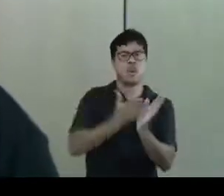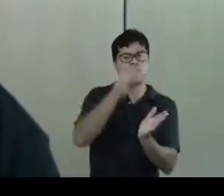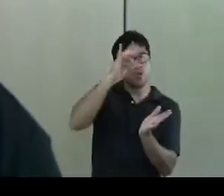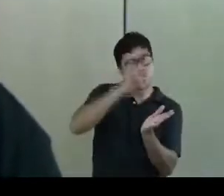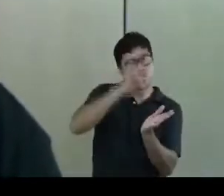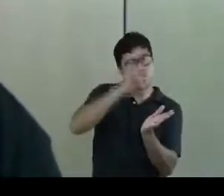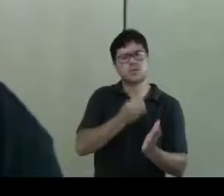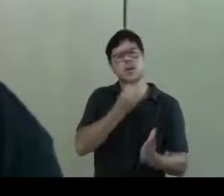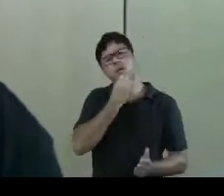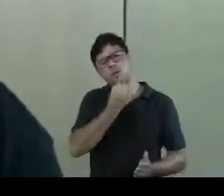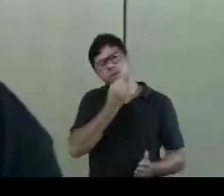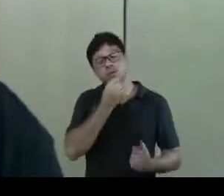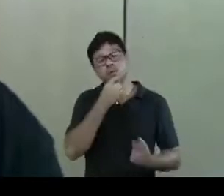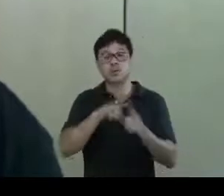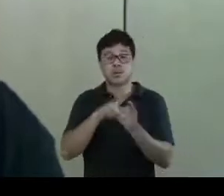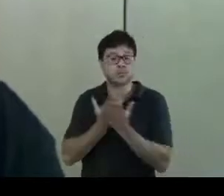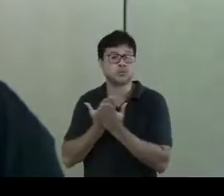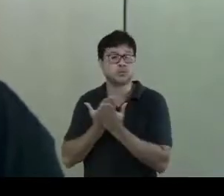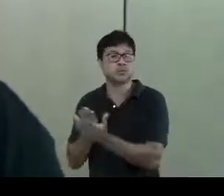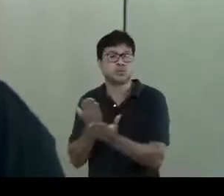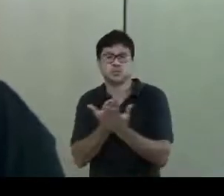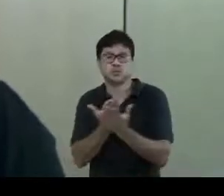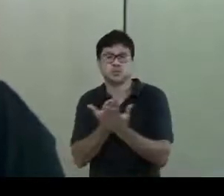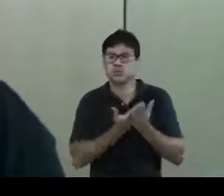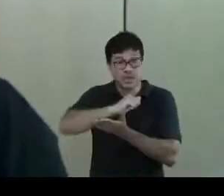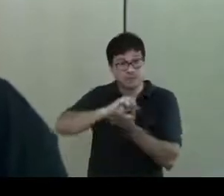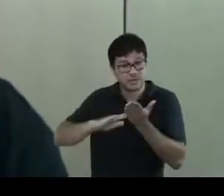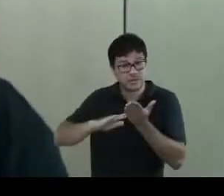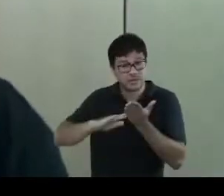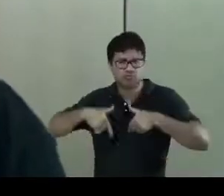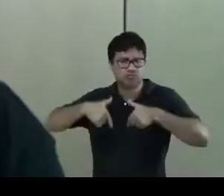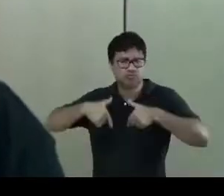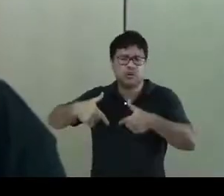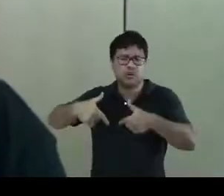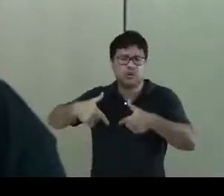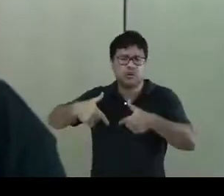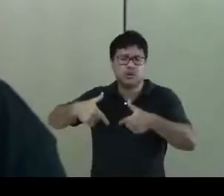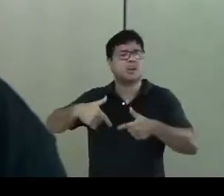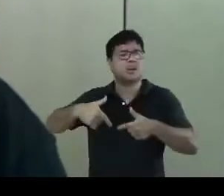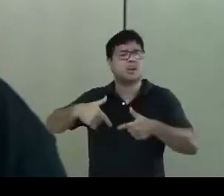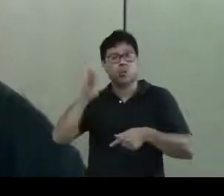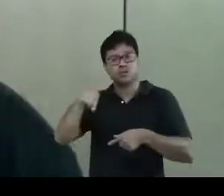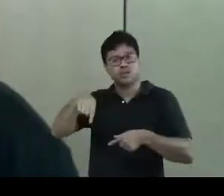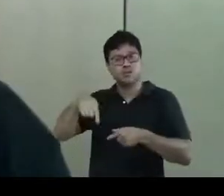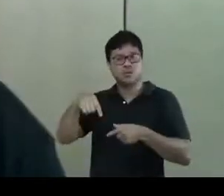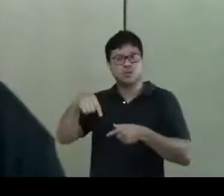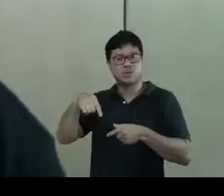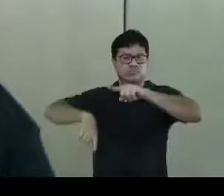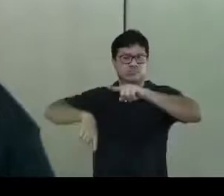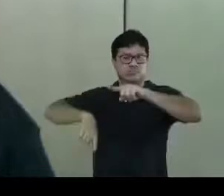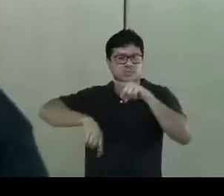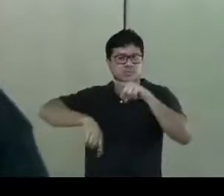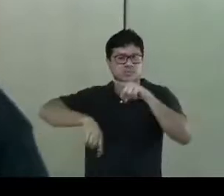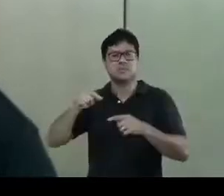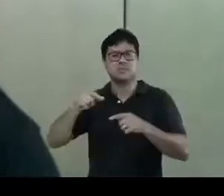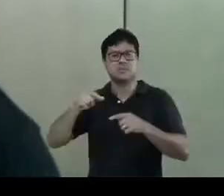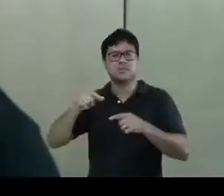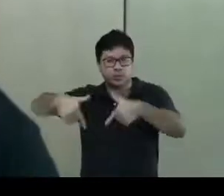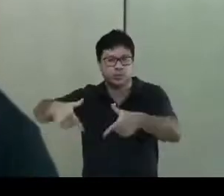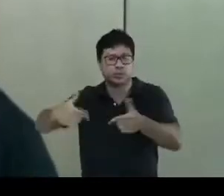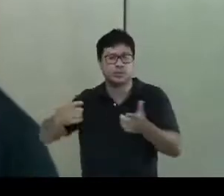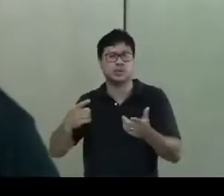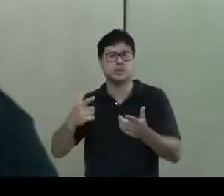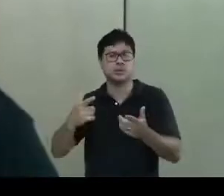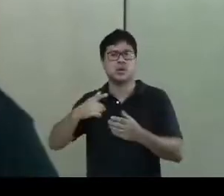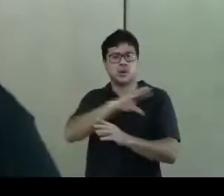originais e, obviamente, a estudos e atividades que vão ocorrer a partir dessas iniciativas